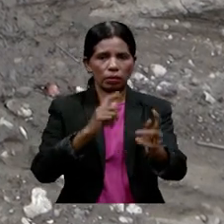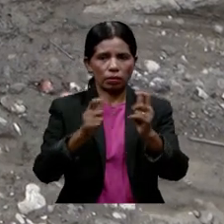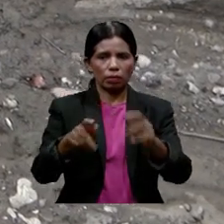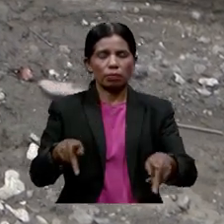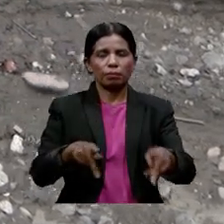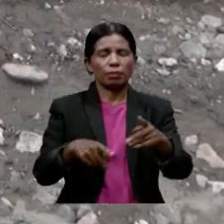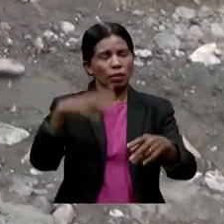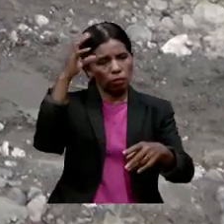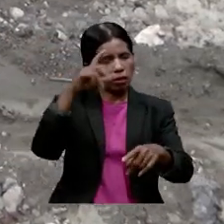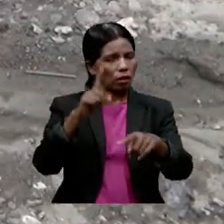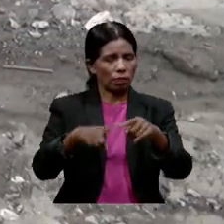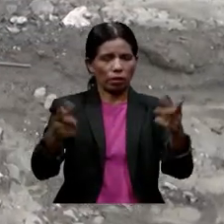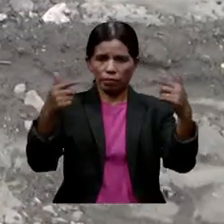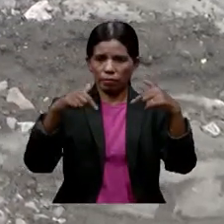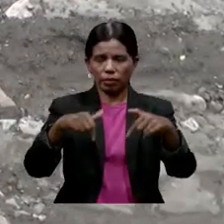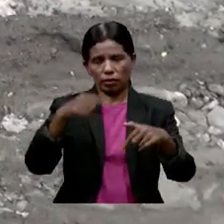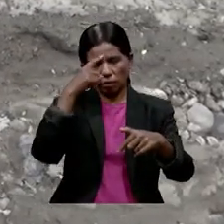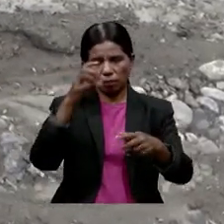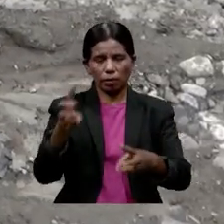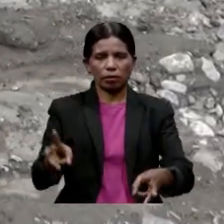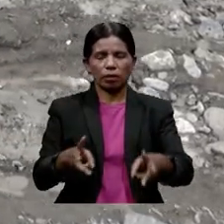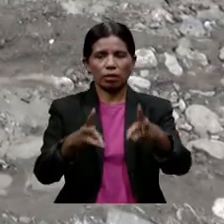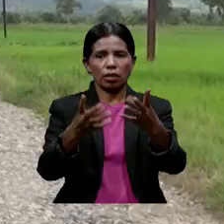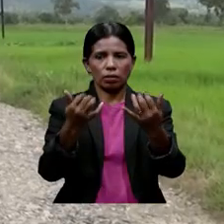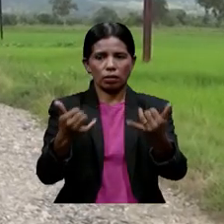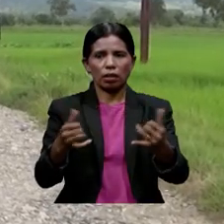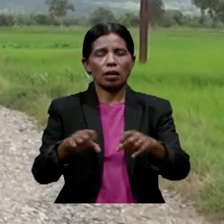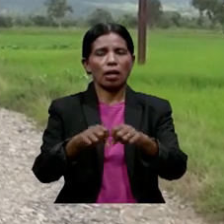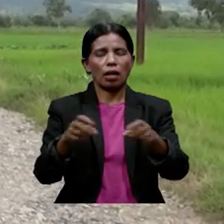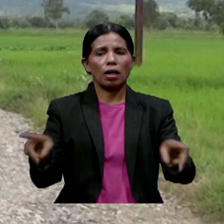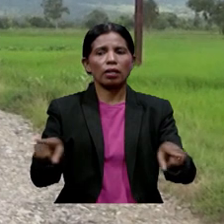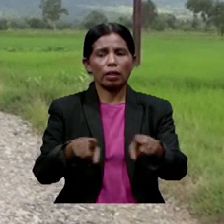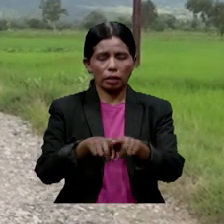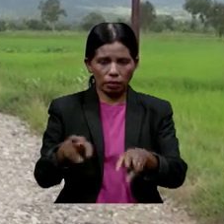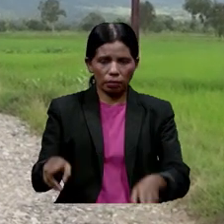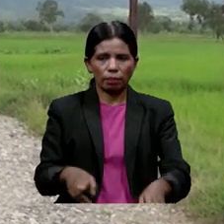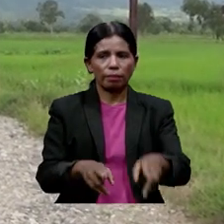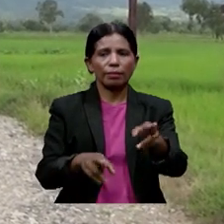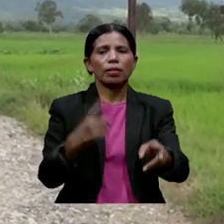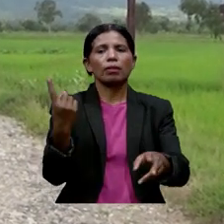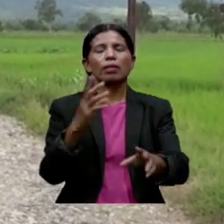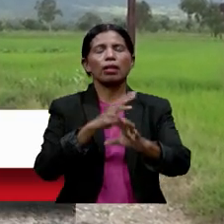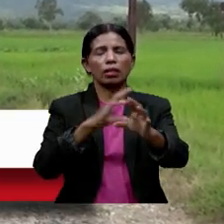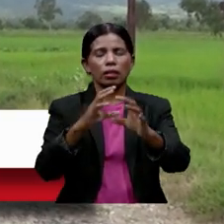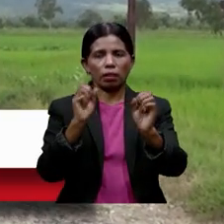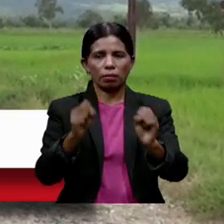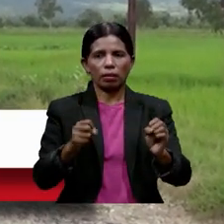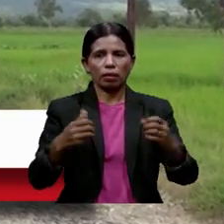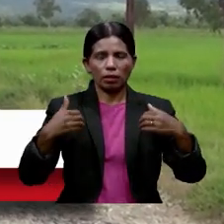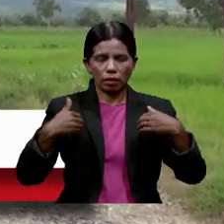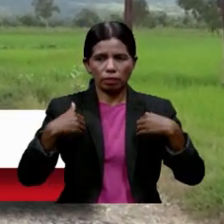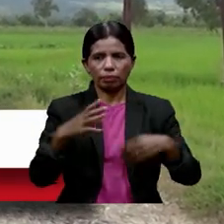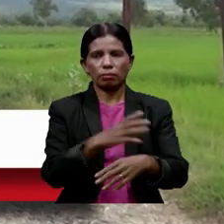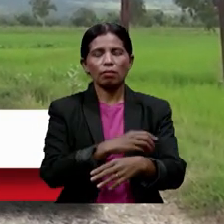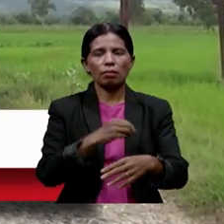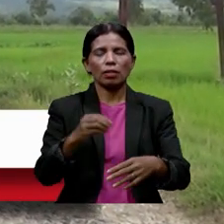vele Liona, tamba estrada, né? Agora, não, há nessa mota. Nebe so kareta bele limbas kareta nebe mag ya dotora se